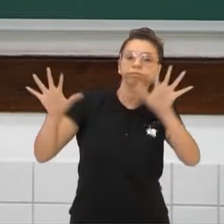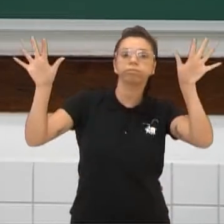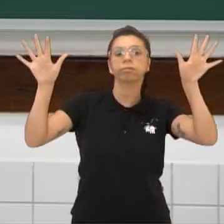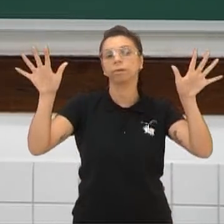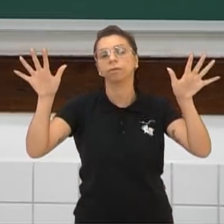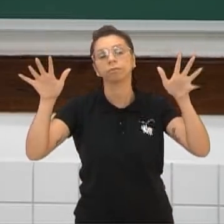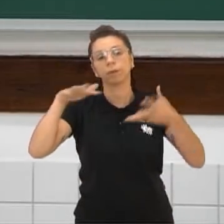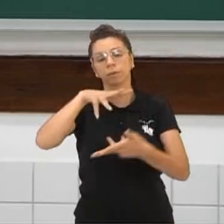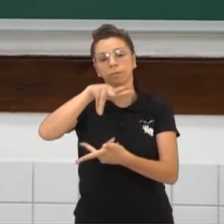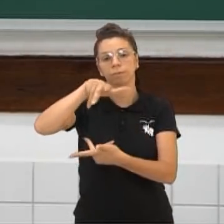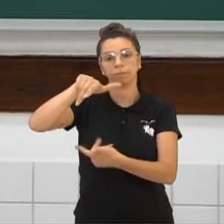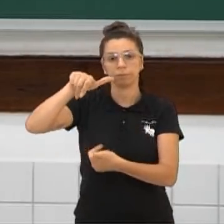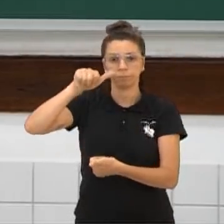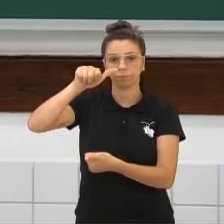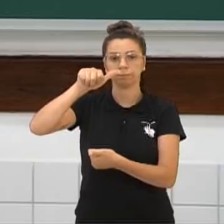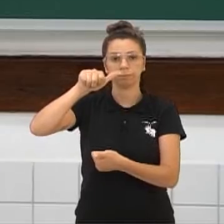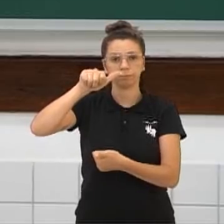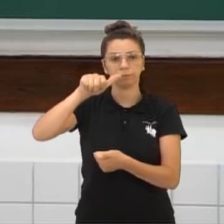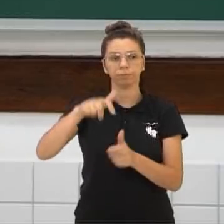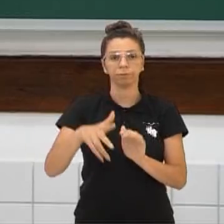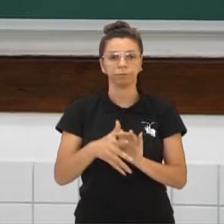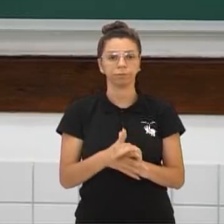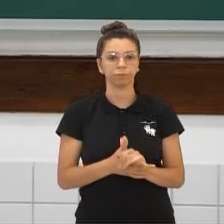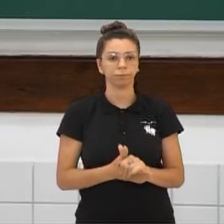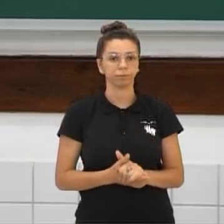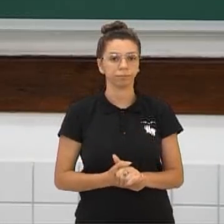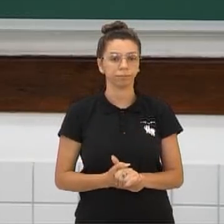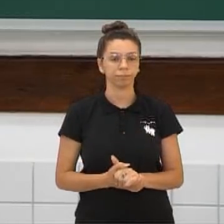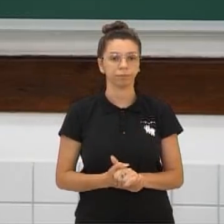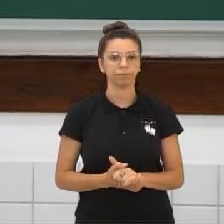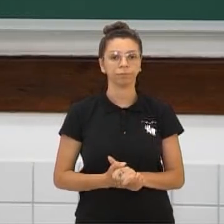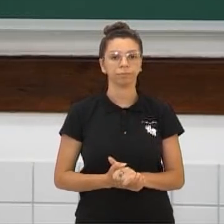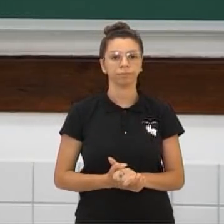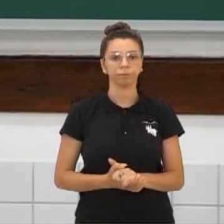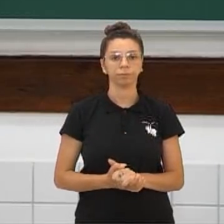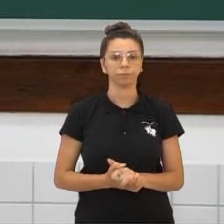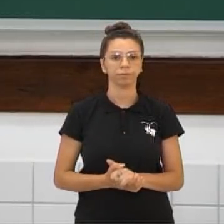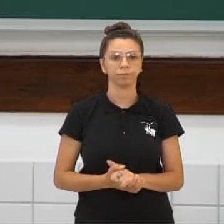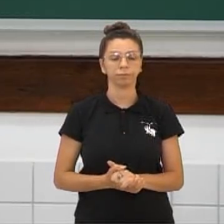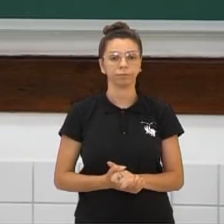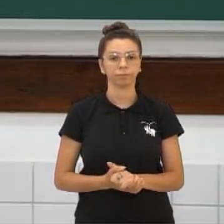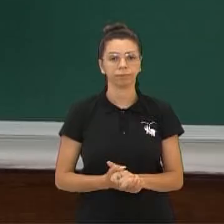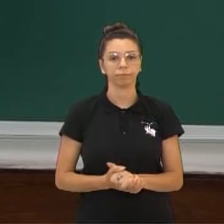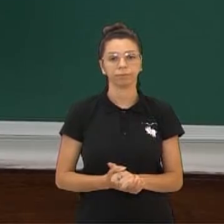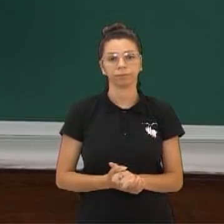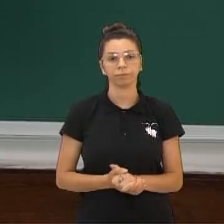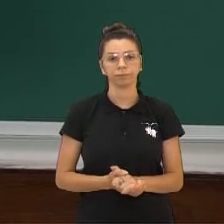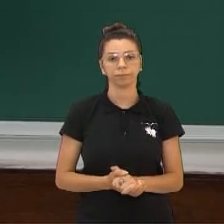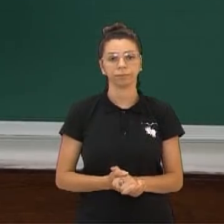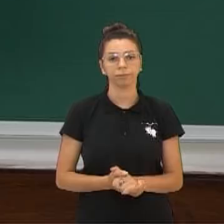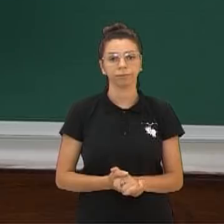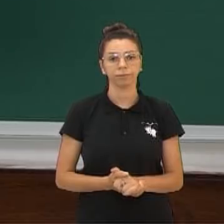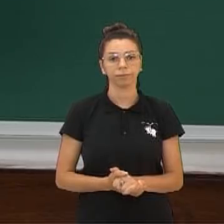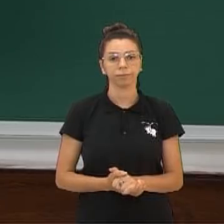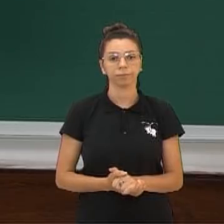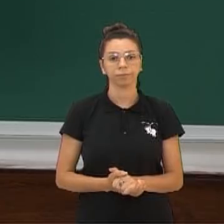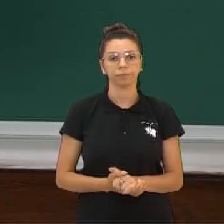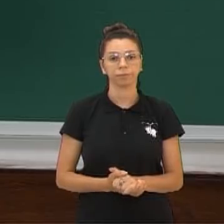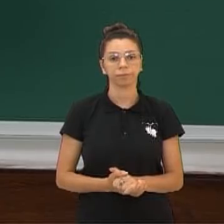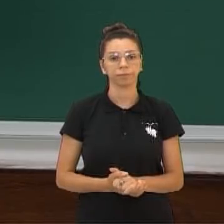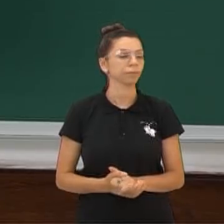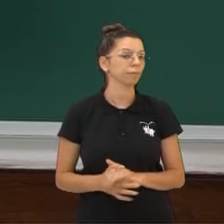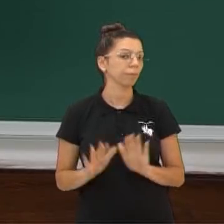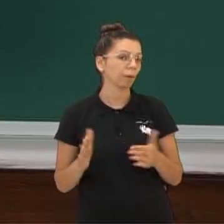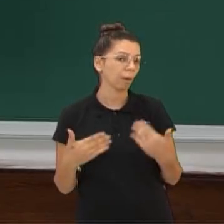se espalhasse pelo mundo. What happened in Britain in the 9th century? O